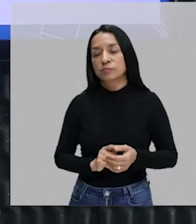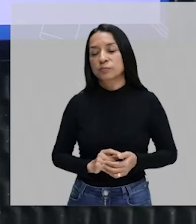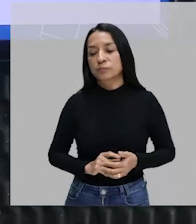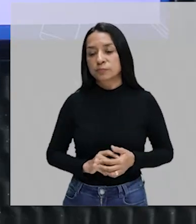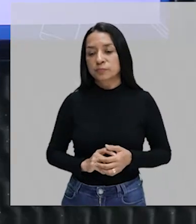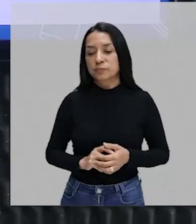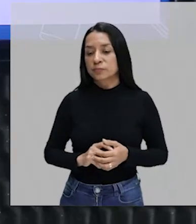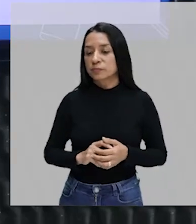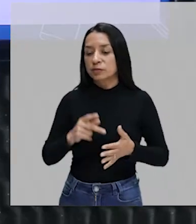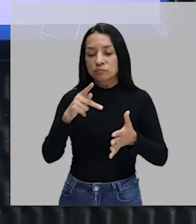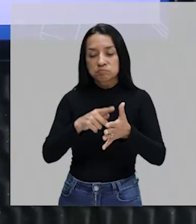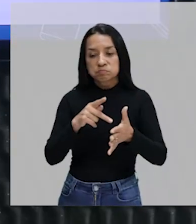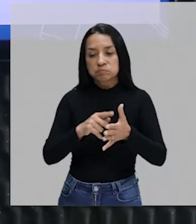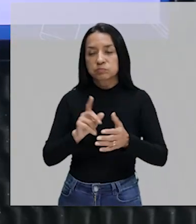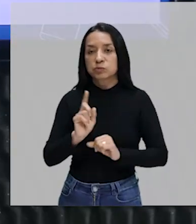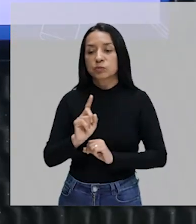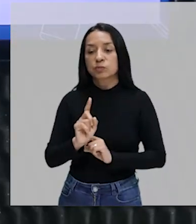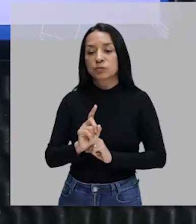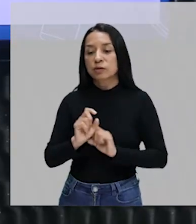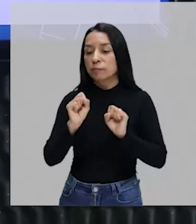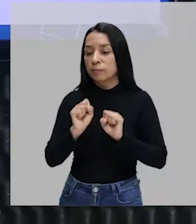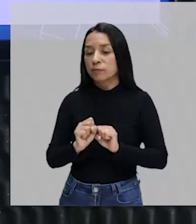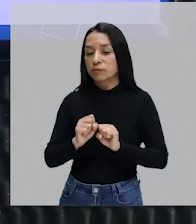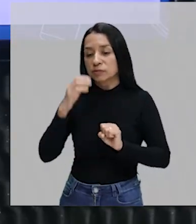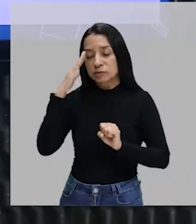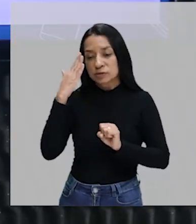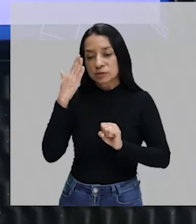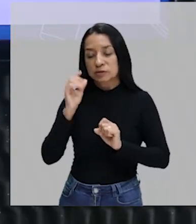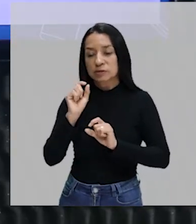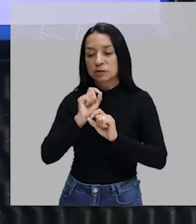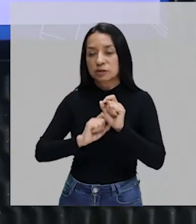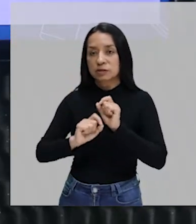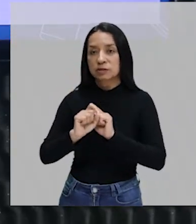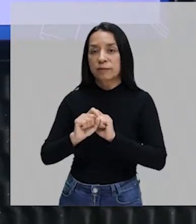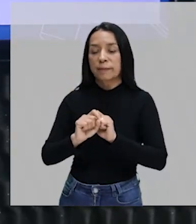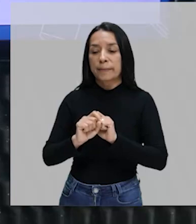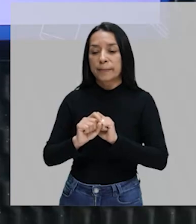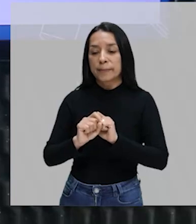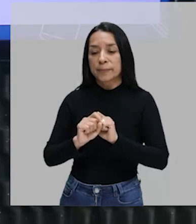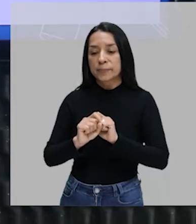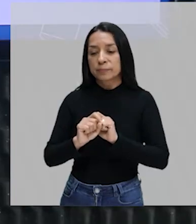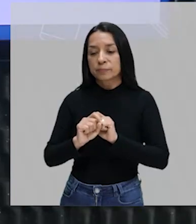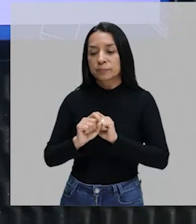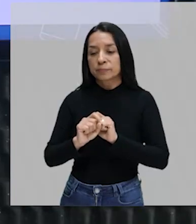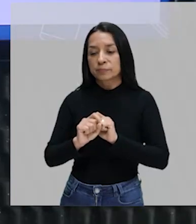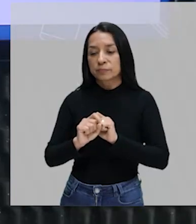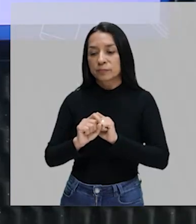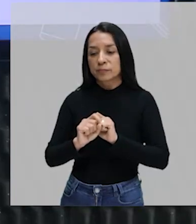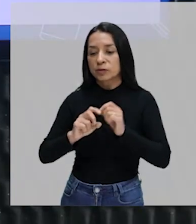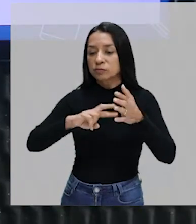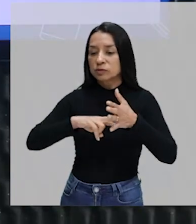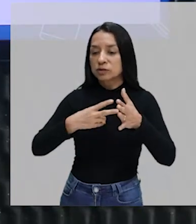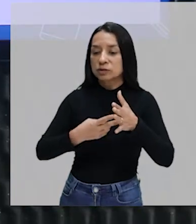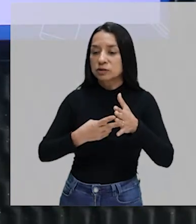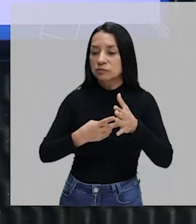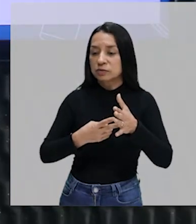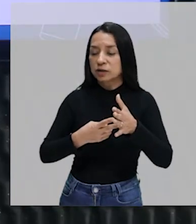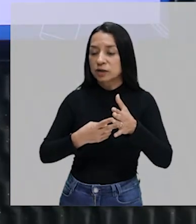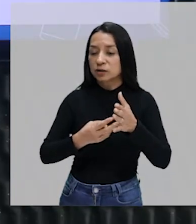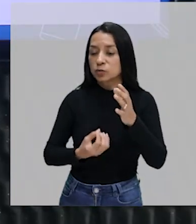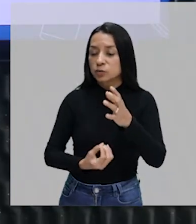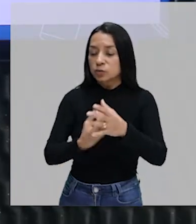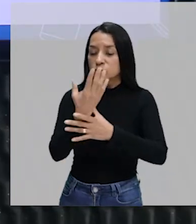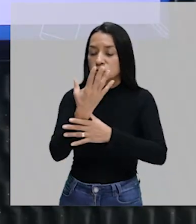exato. Então o que nos resta é compreender o quê? Que as impressões, elas vêm dos sentidos, e